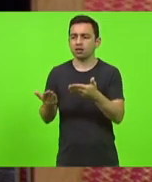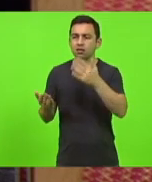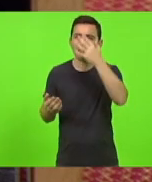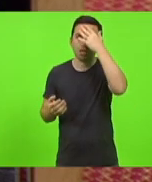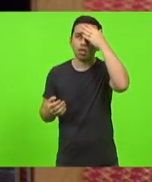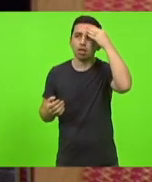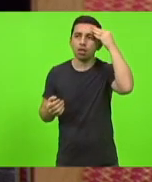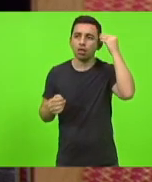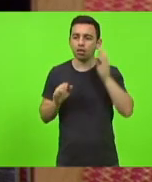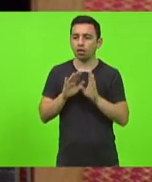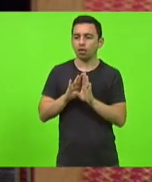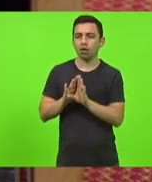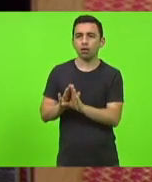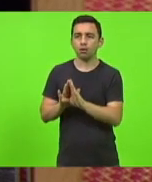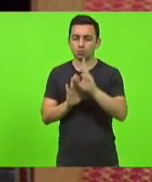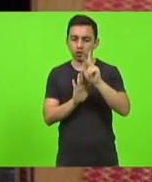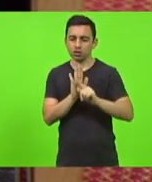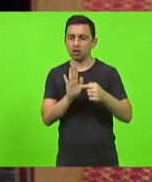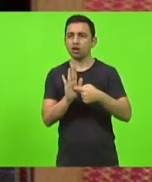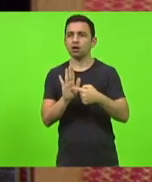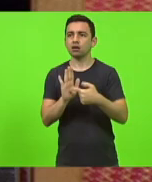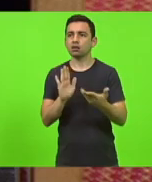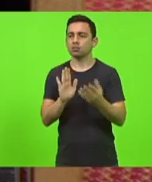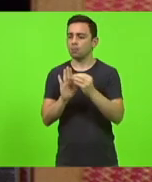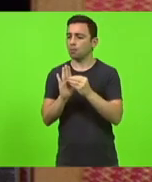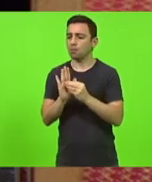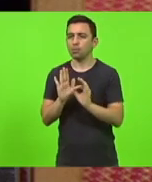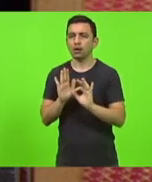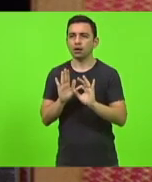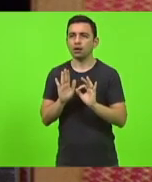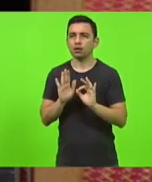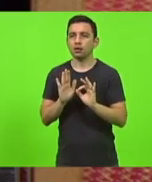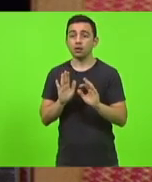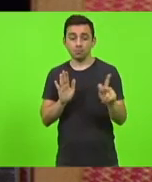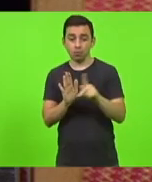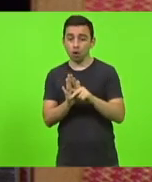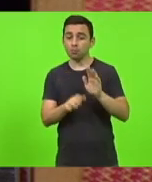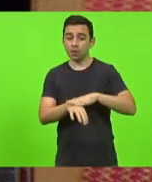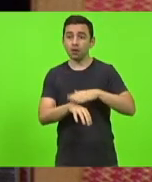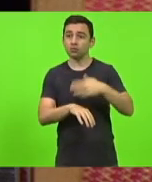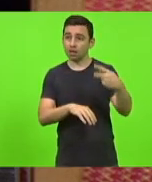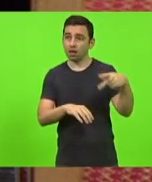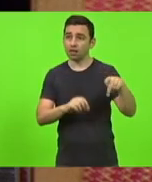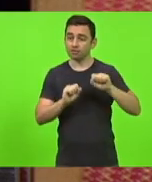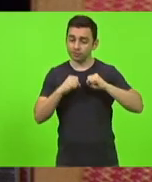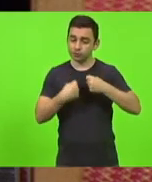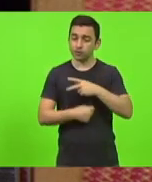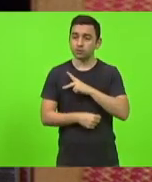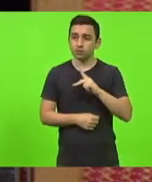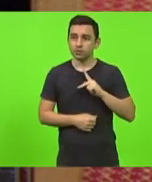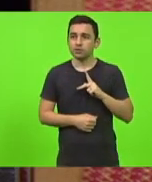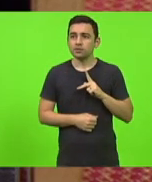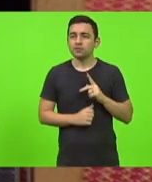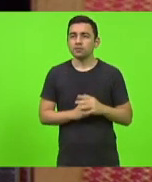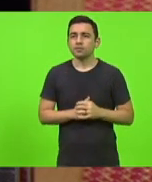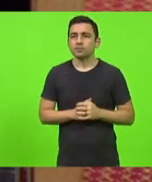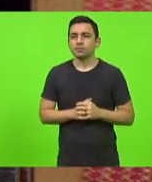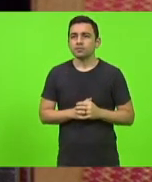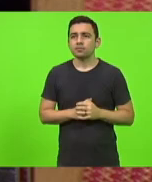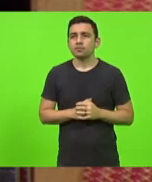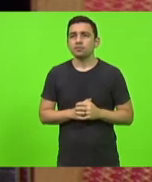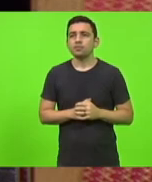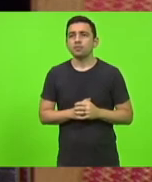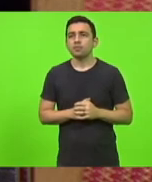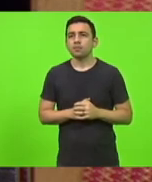esquecidos pelo projeto que é de origem da própria Defensoria Pública. Então, nós não